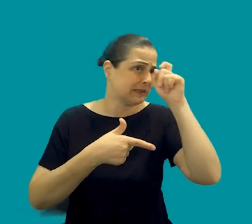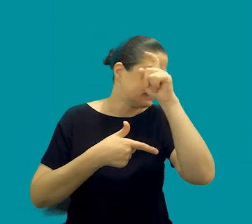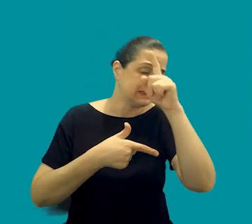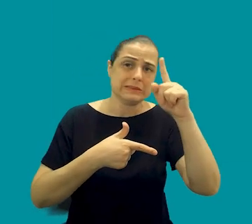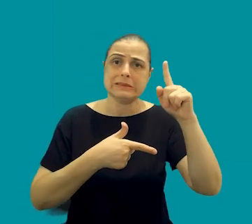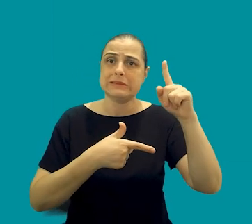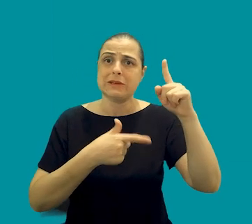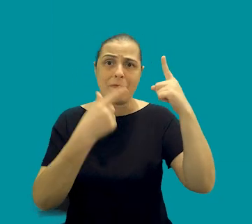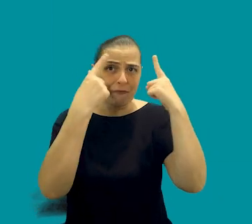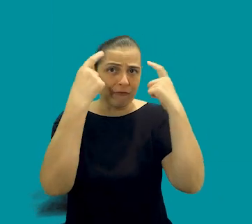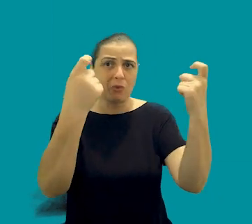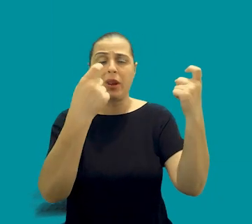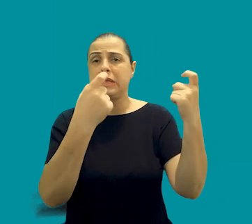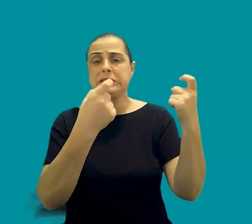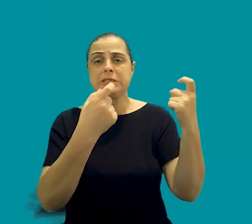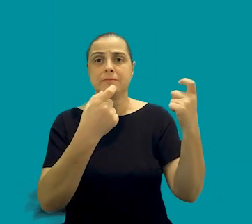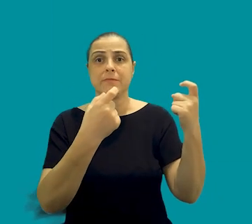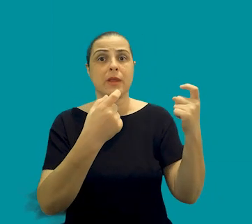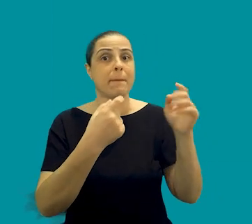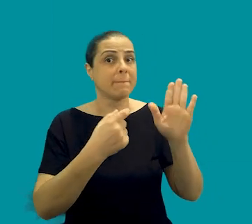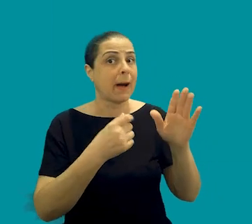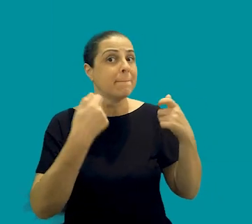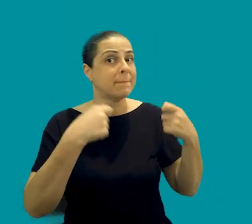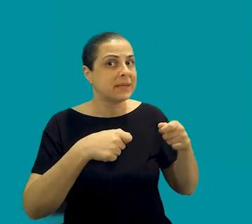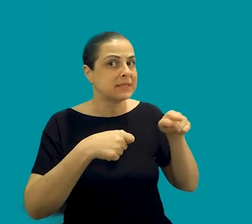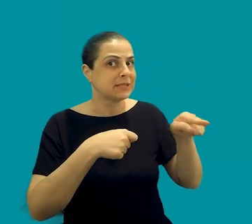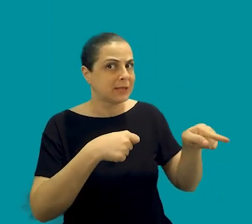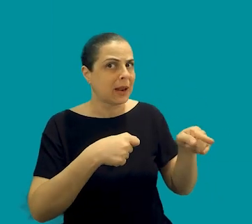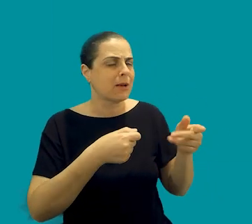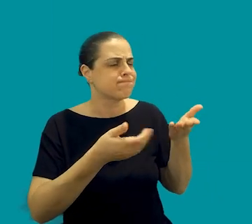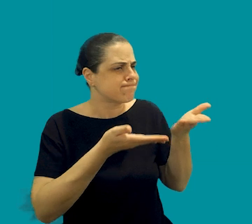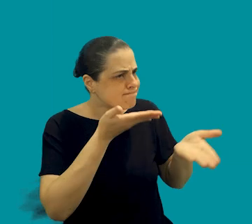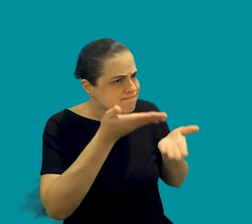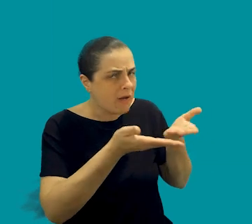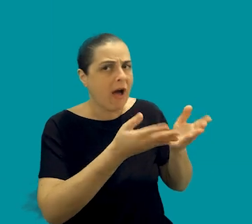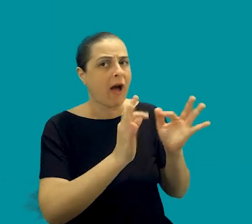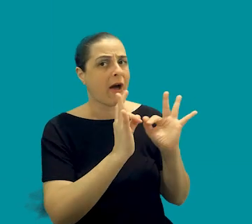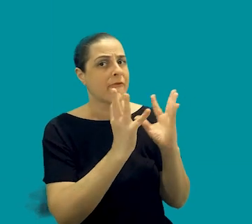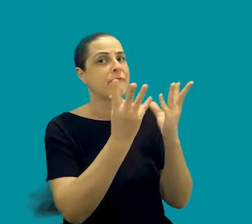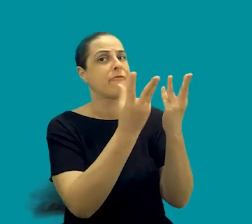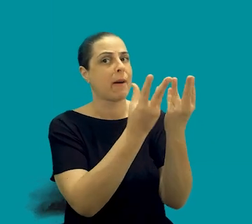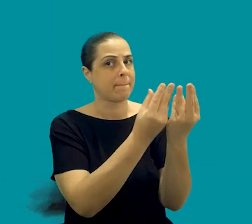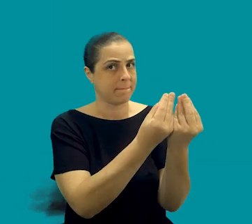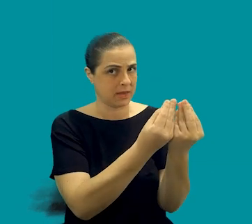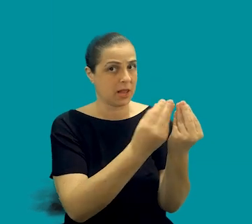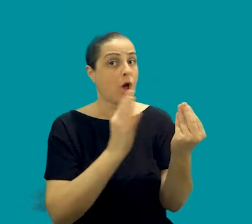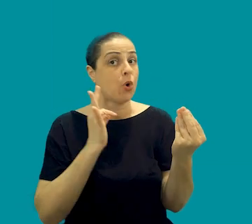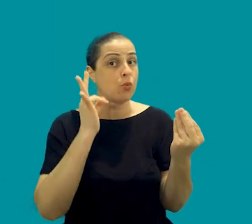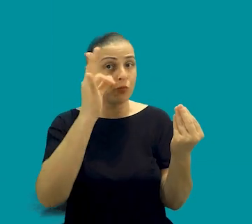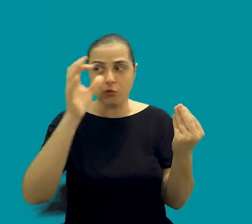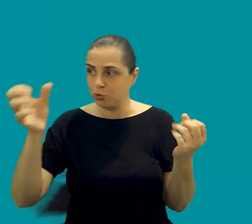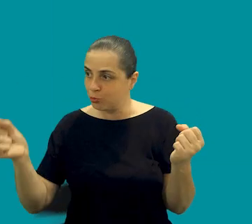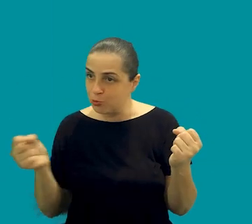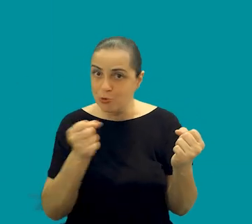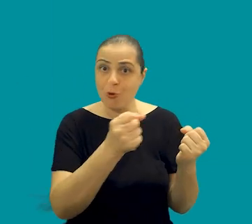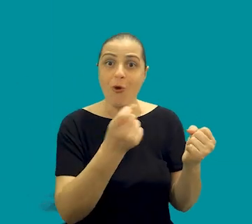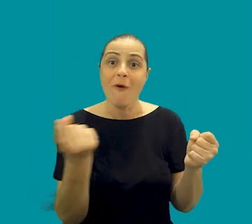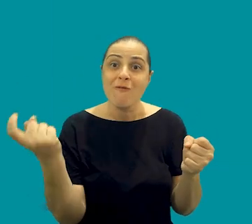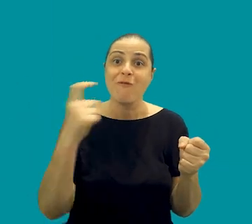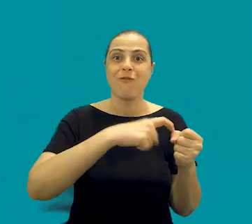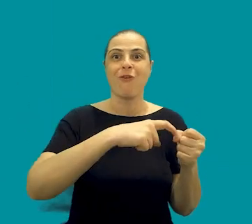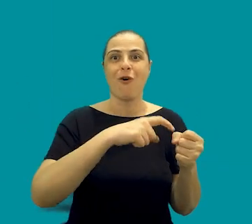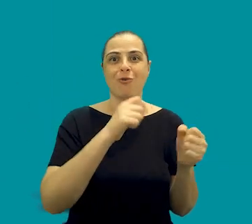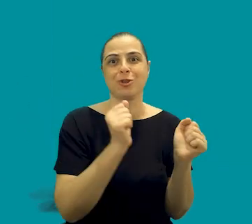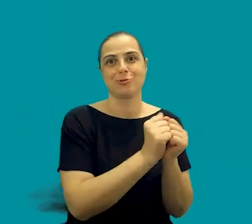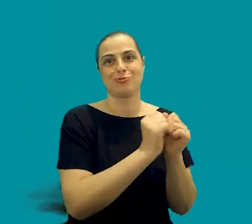se trabalha essa criança e esse adolescente, se trabalha essa família para que ele possa voltar para o núcleo familiar. Vai voltar para os pais, vai voltar para algum